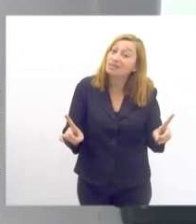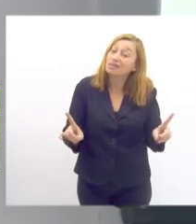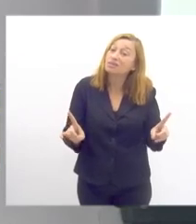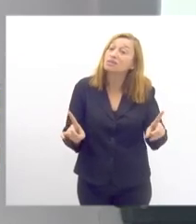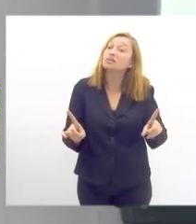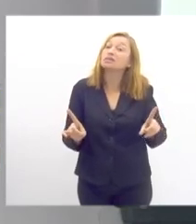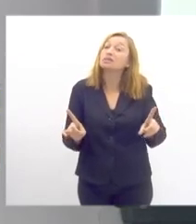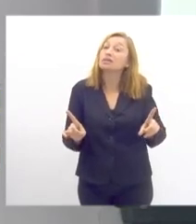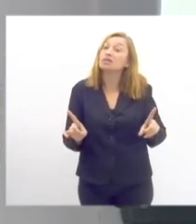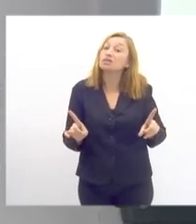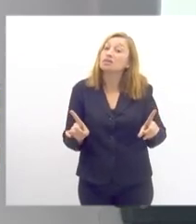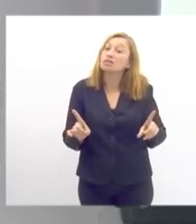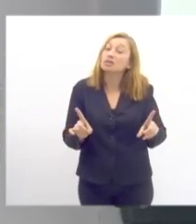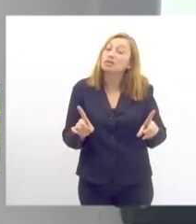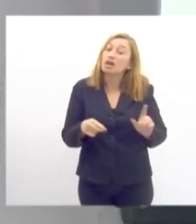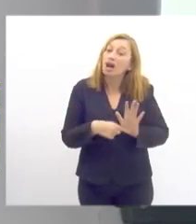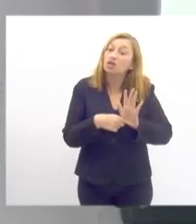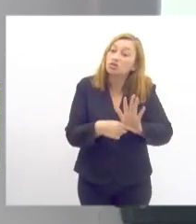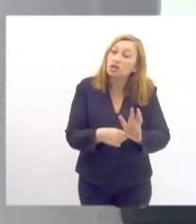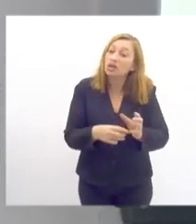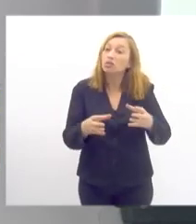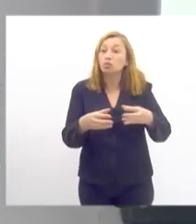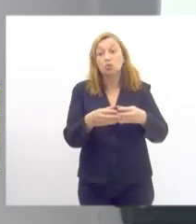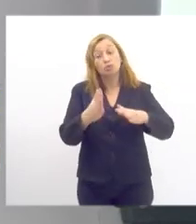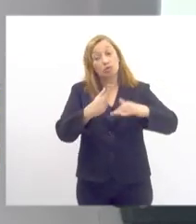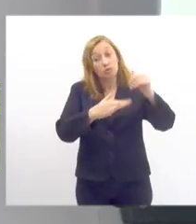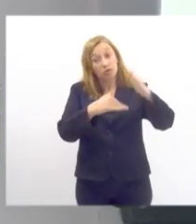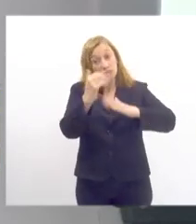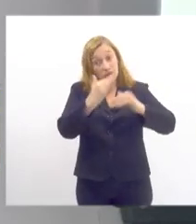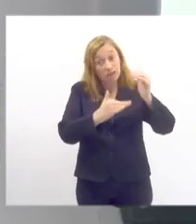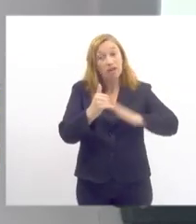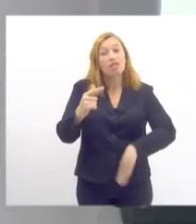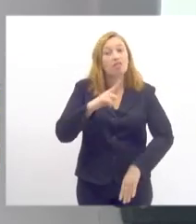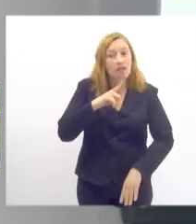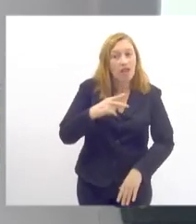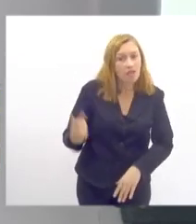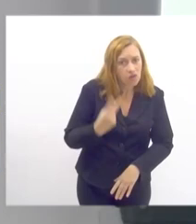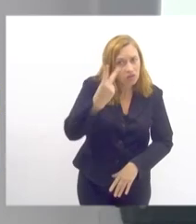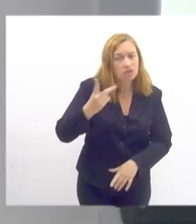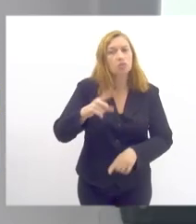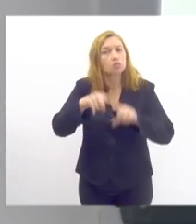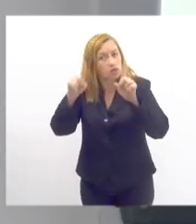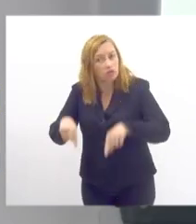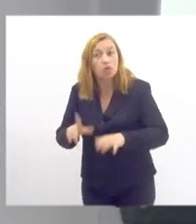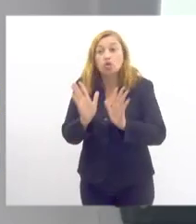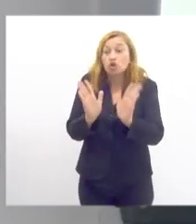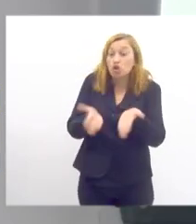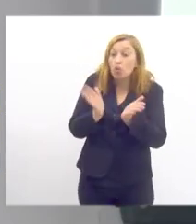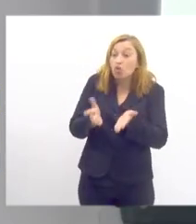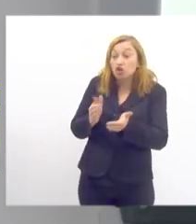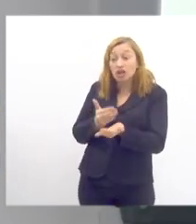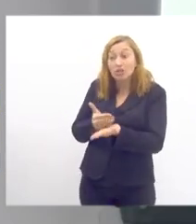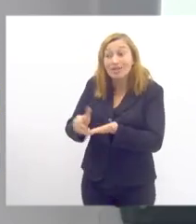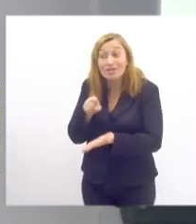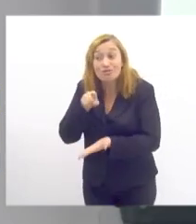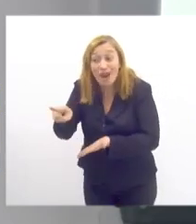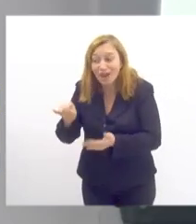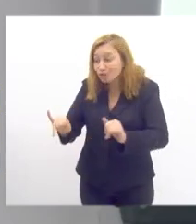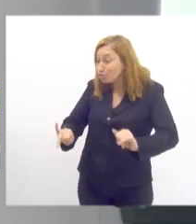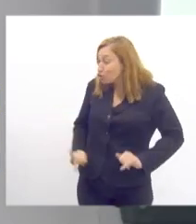atendido a demanda da categoria, para que a gente tenha a valorização do servidor, que hoje está lá na ponta, que